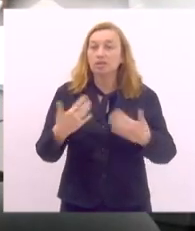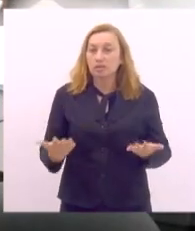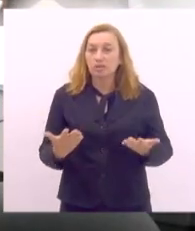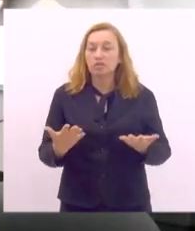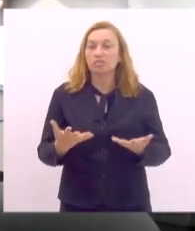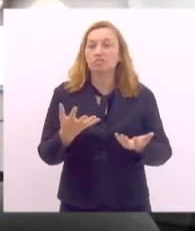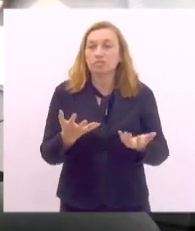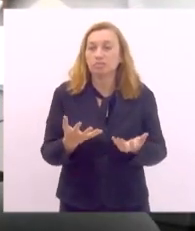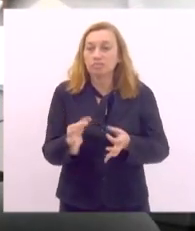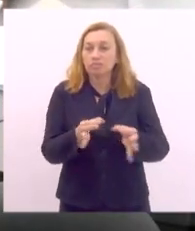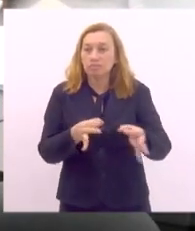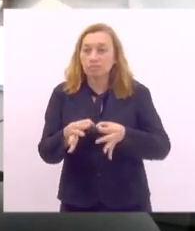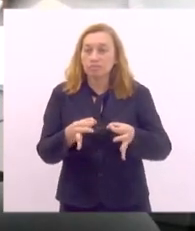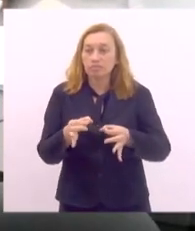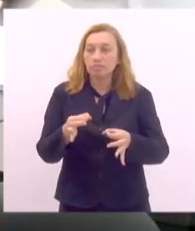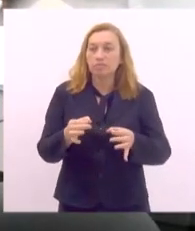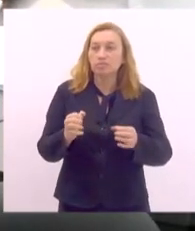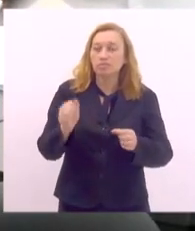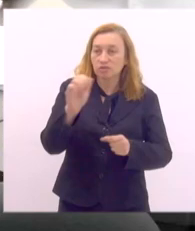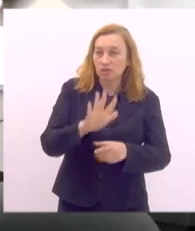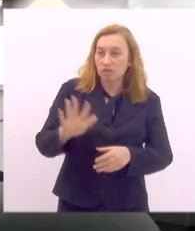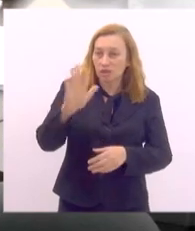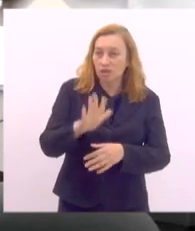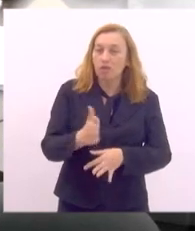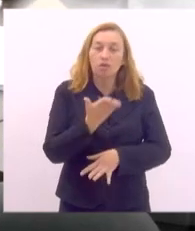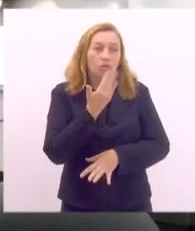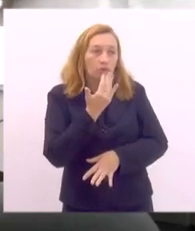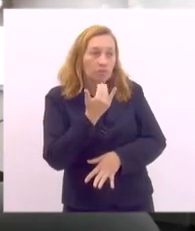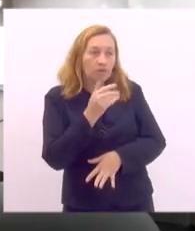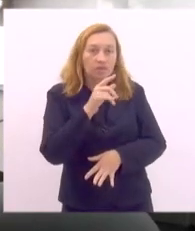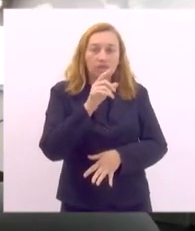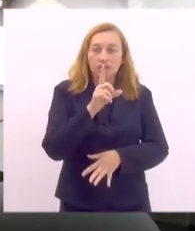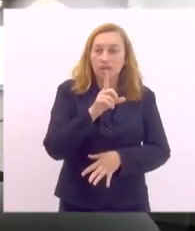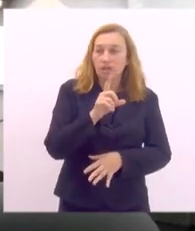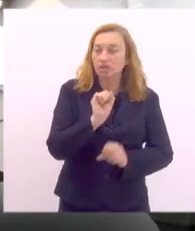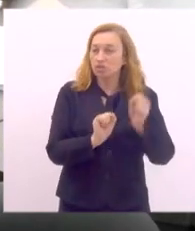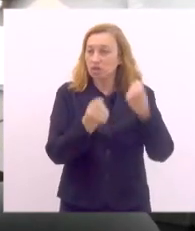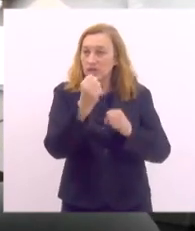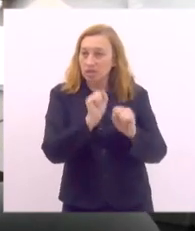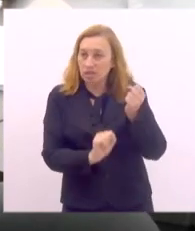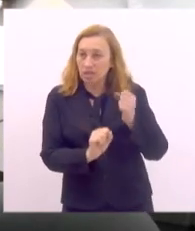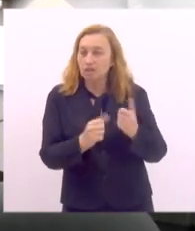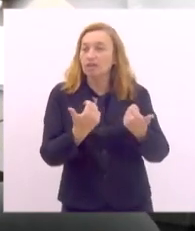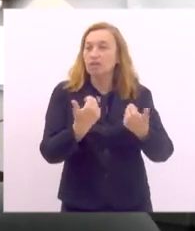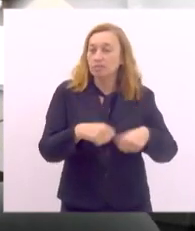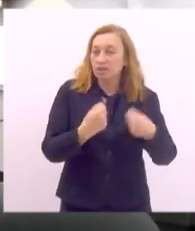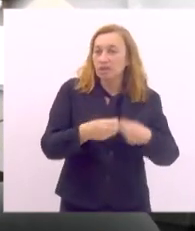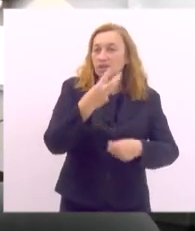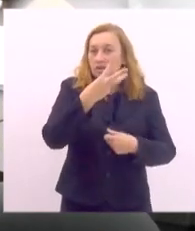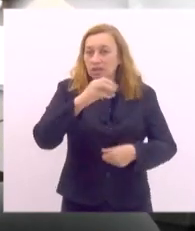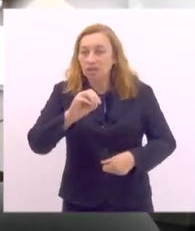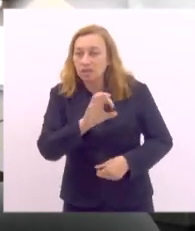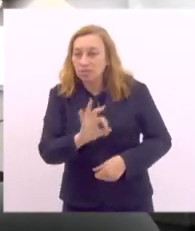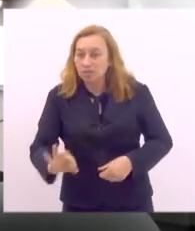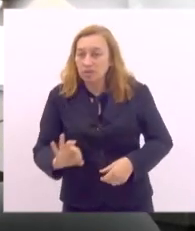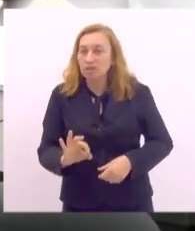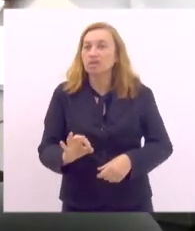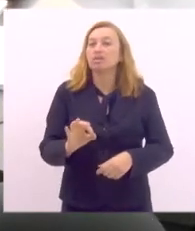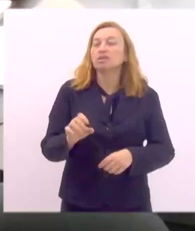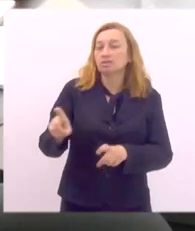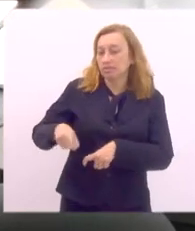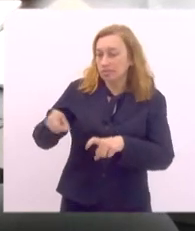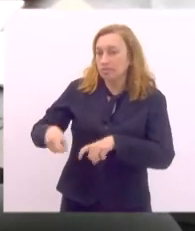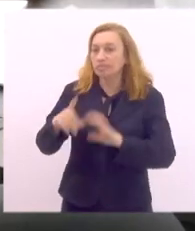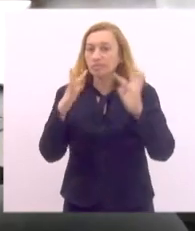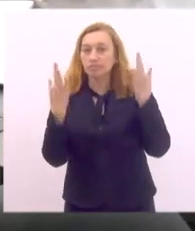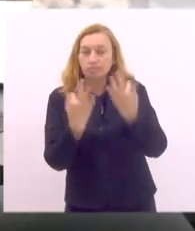global. Não pode ficar comendo industrializado, tem que ter um cardápio balanceado, tem que ter 30% da agricultura familiar. São coisas